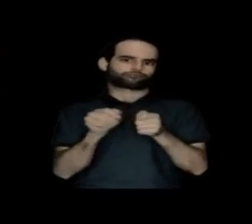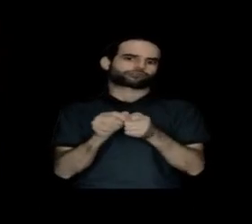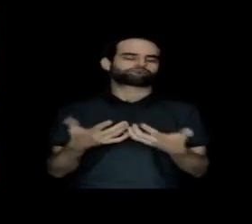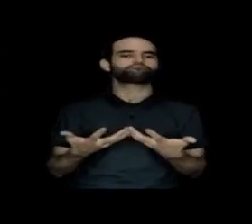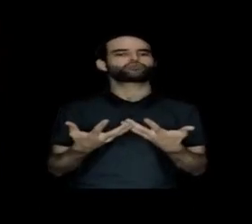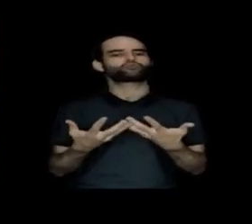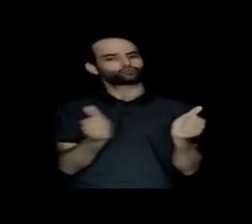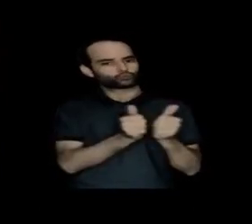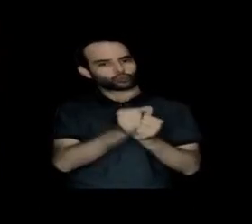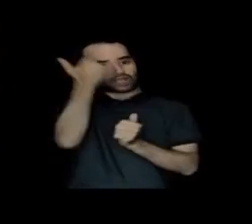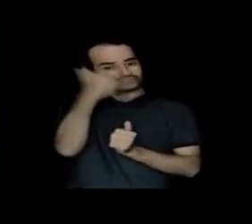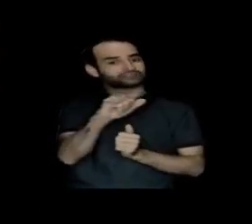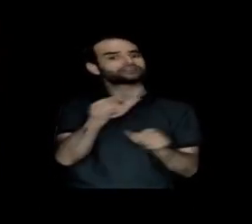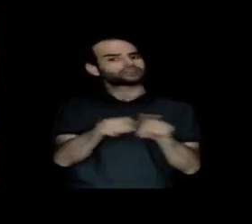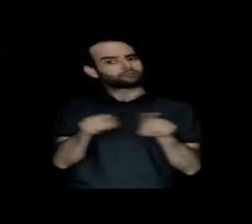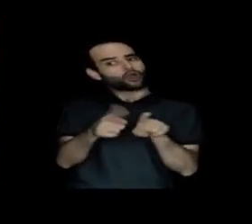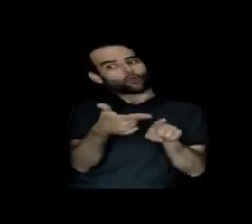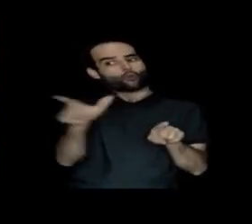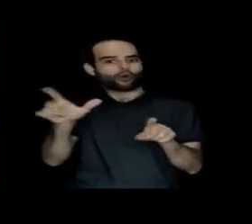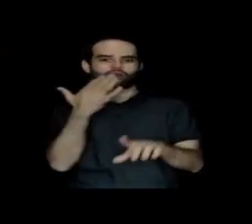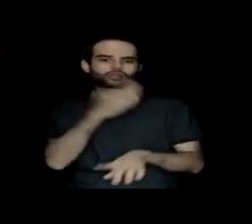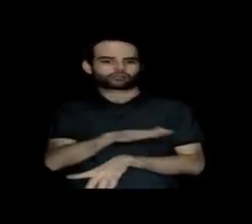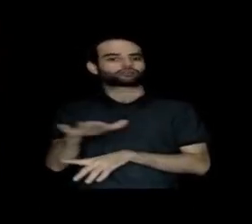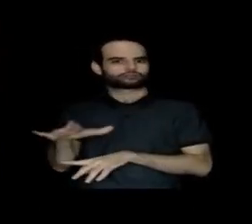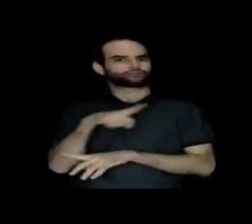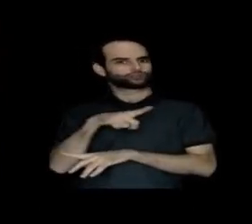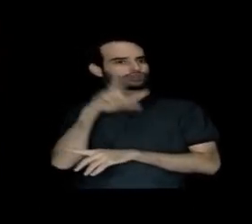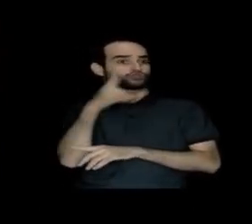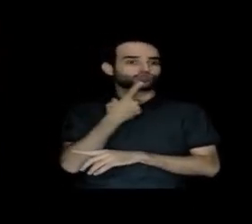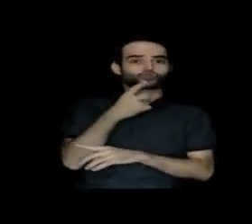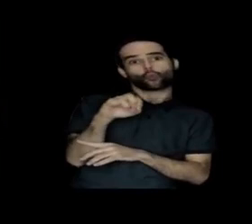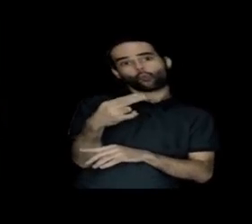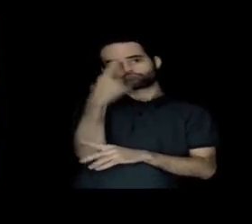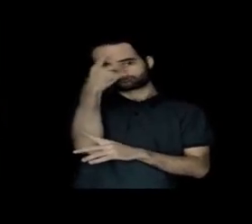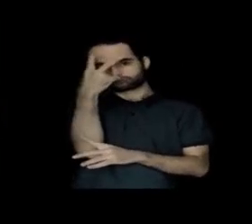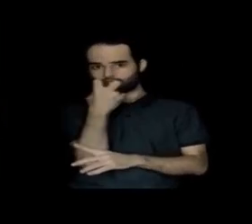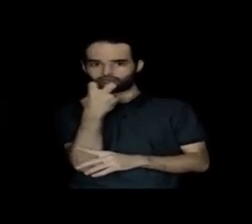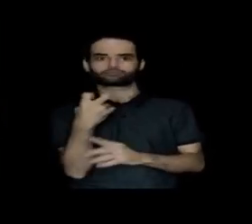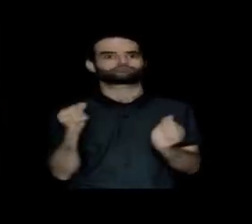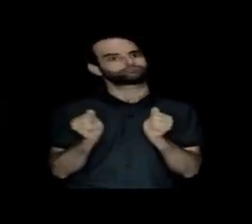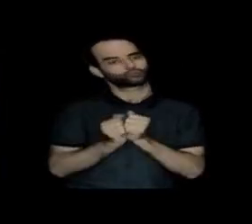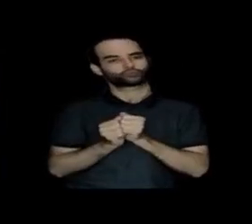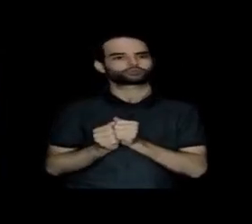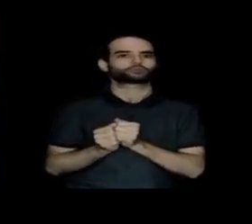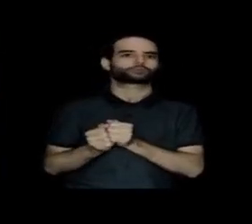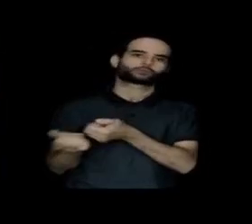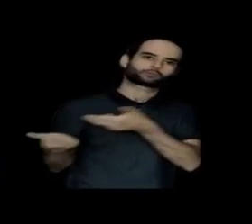Janine e com as outras crianças que estavam fora da escola, que tinha surdez e que tinha